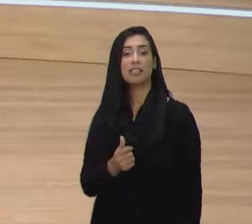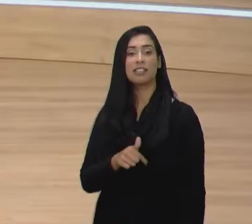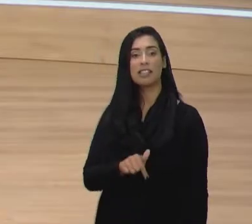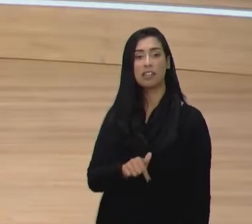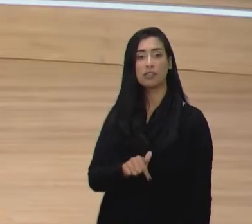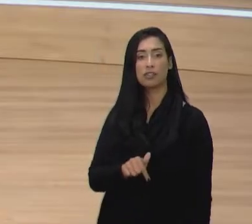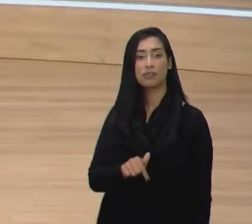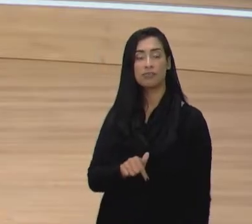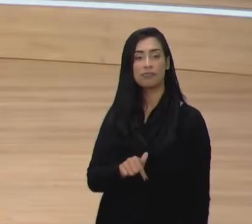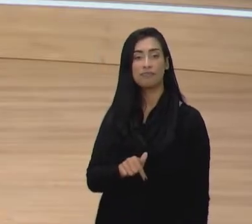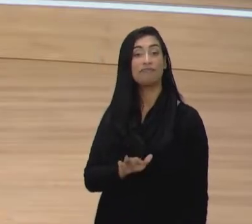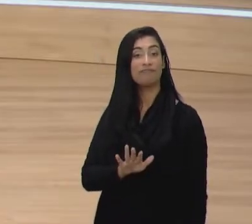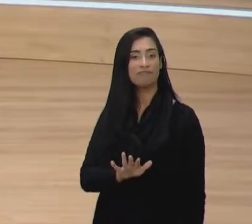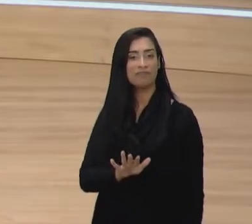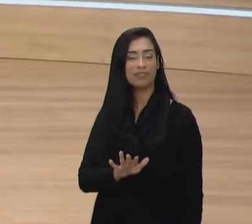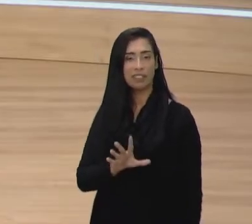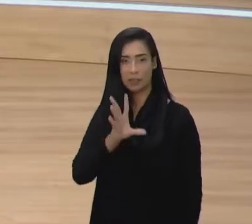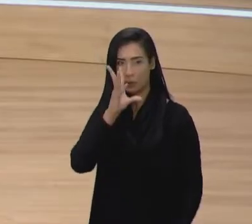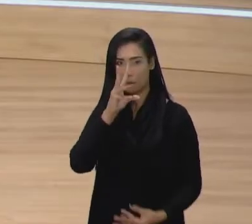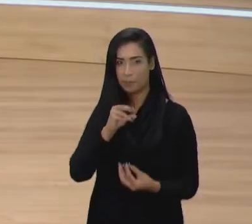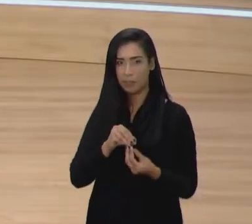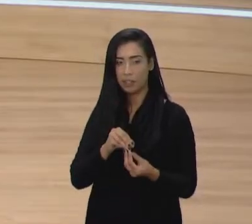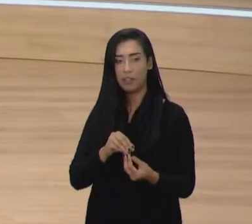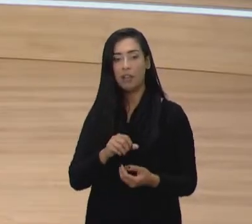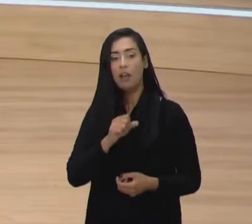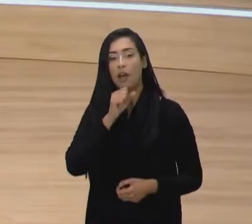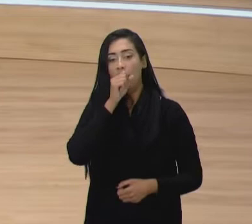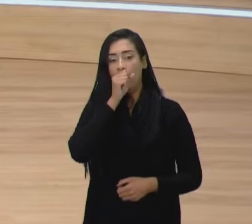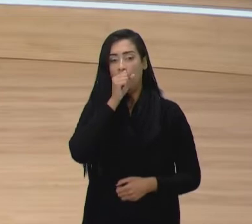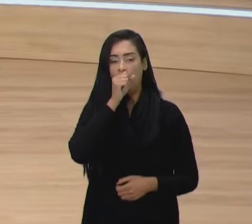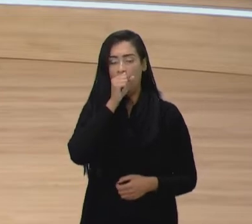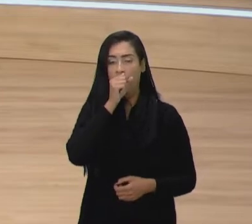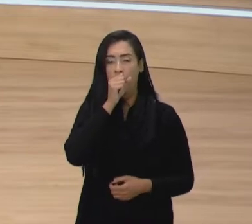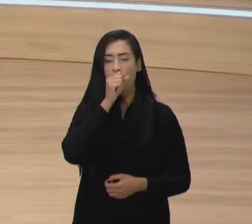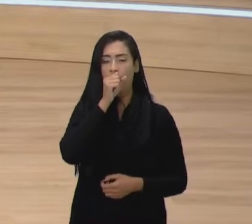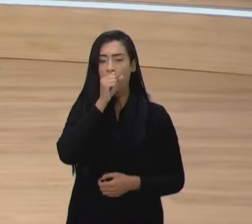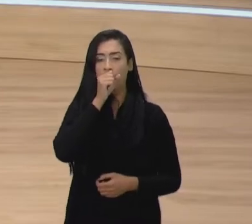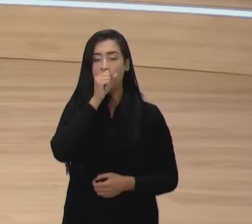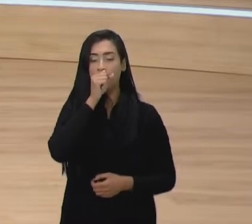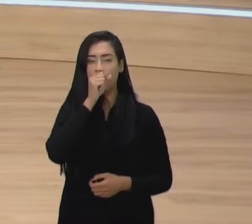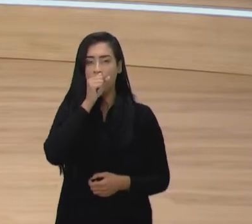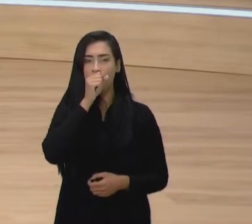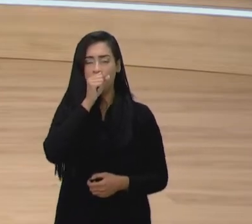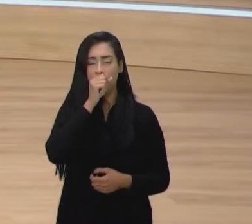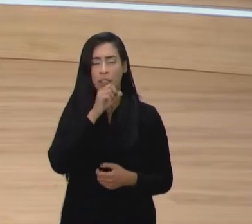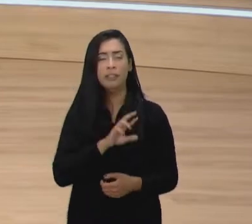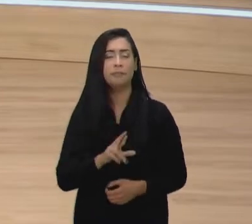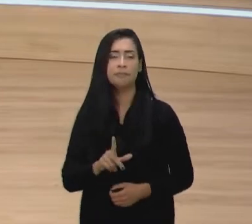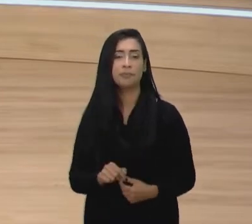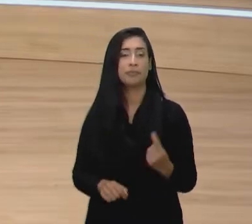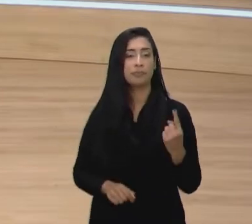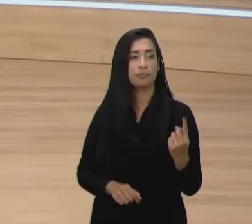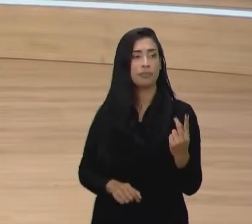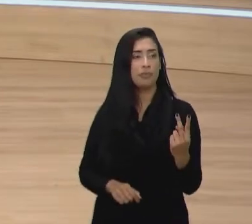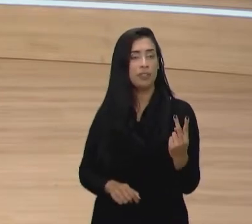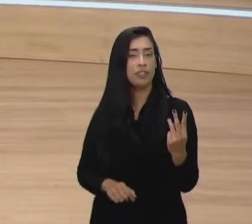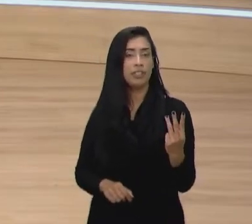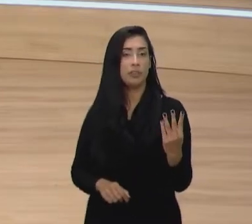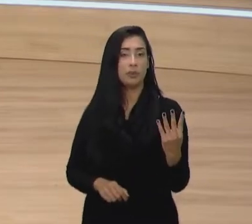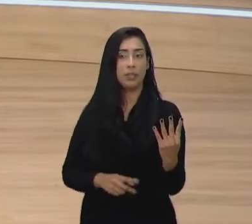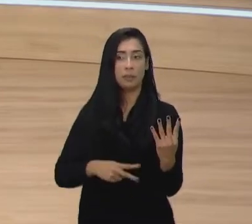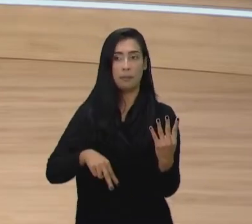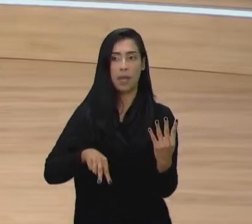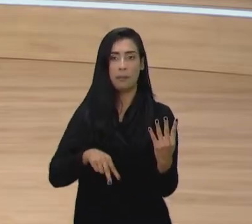gente pula uma contagem aí. Pula um passo. Pula 4 e o 8. Quando a gente pula esse número, significa que a gente não pisa